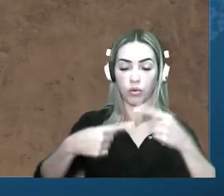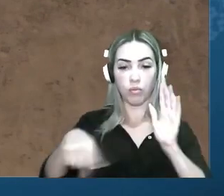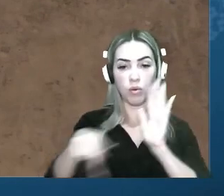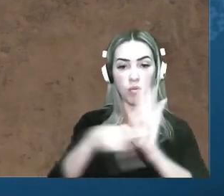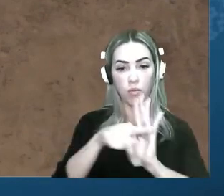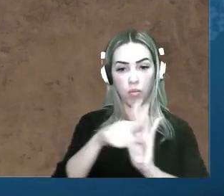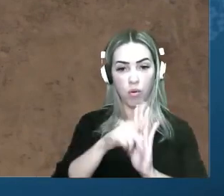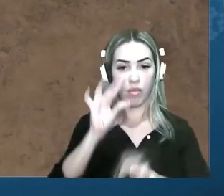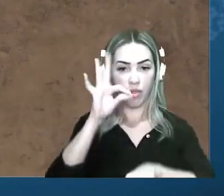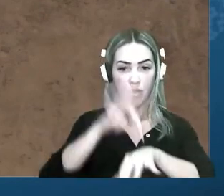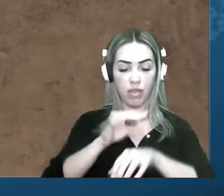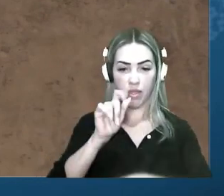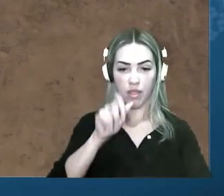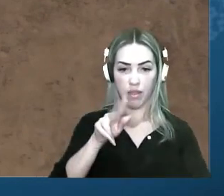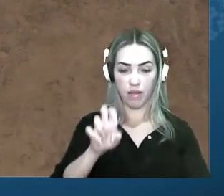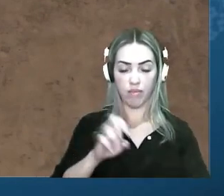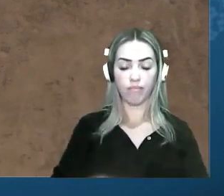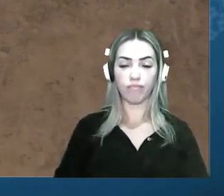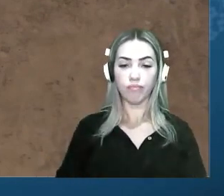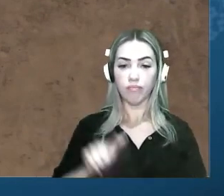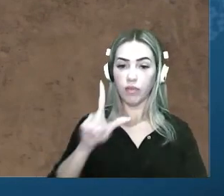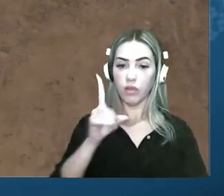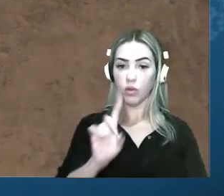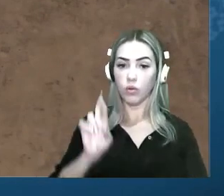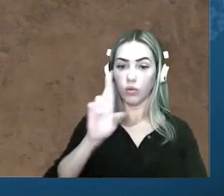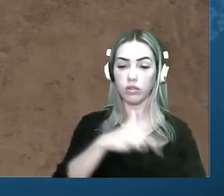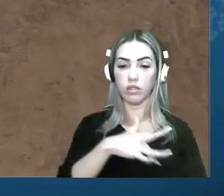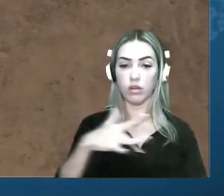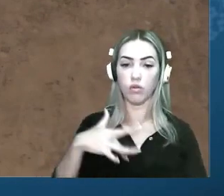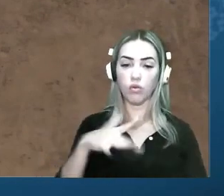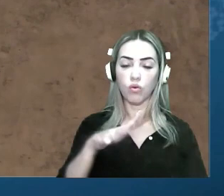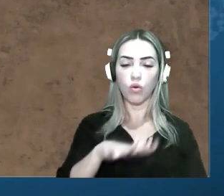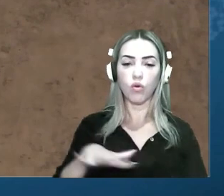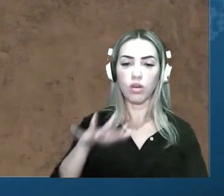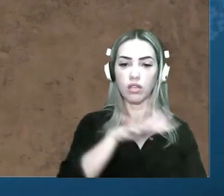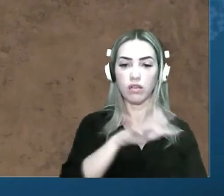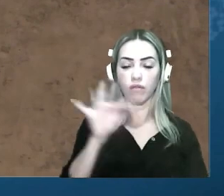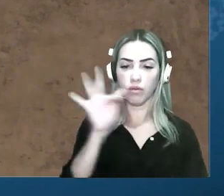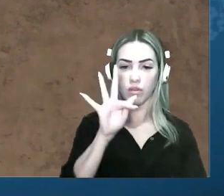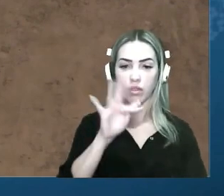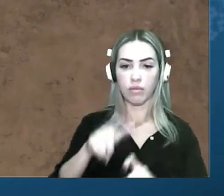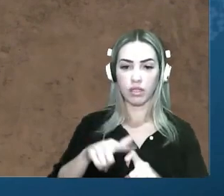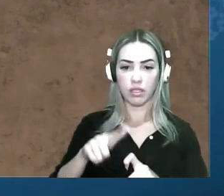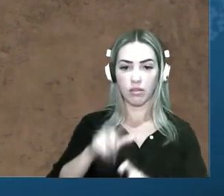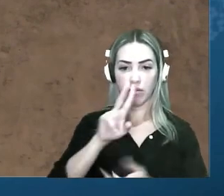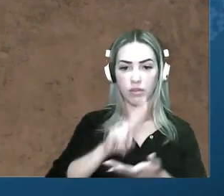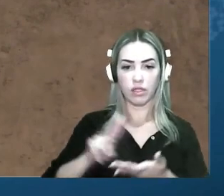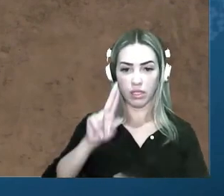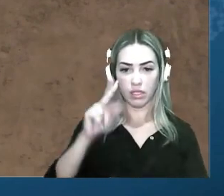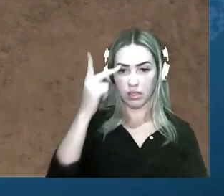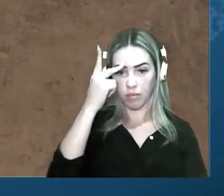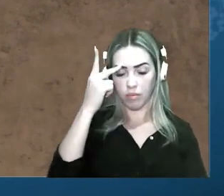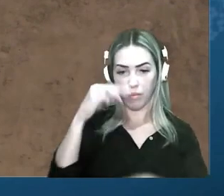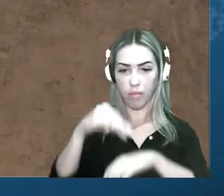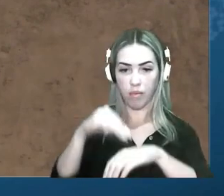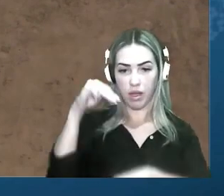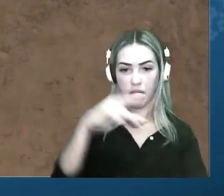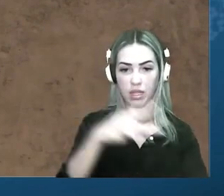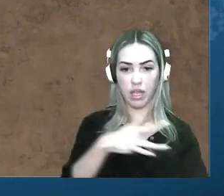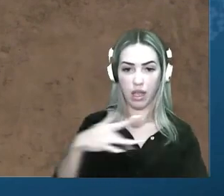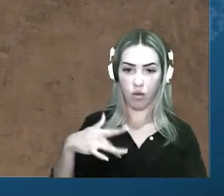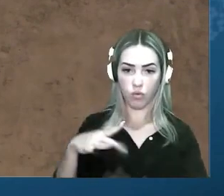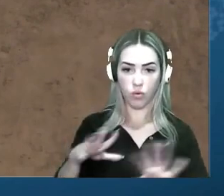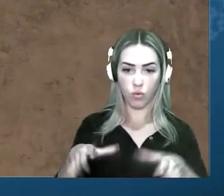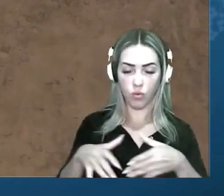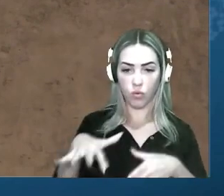Doutor em Saúde Coletiva pela Faculdade de Medicina da Universidade de São Paulo, é mestre em Saúde Coletiva pela